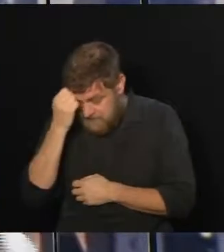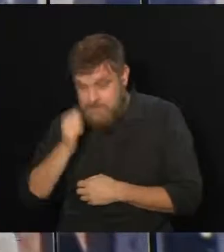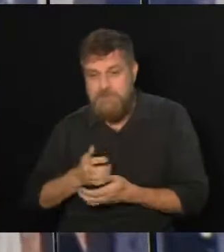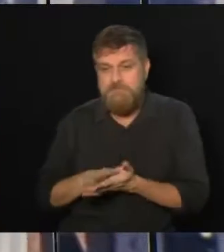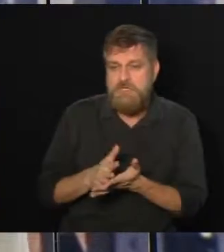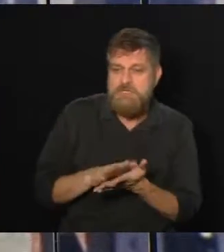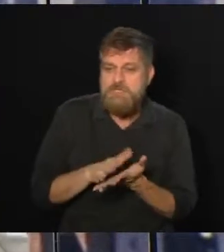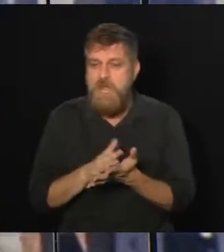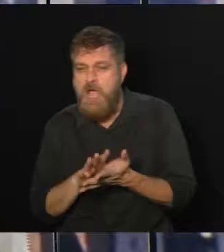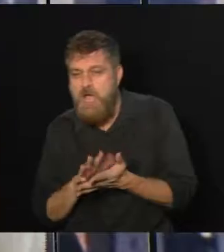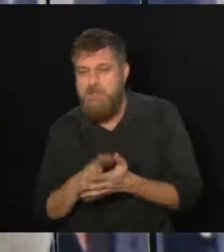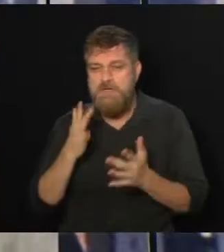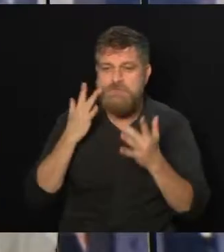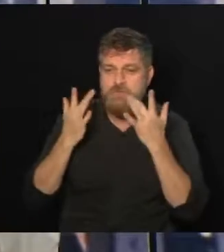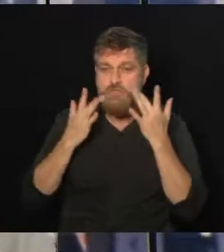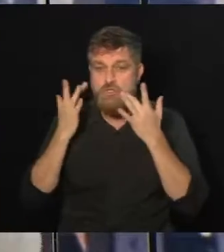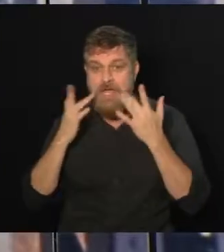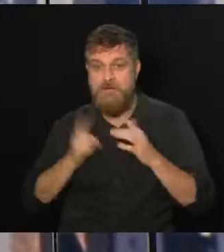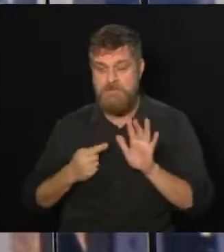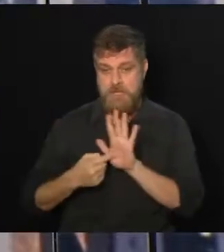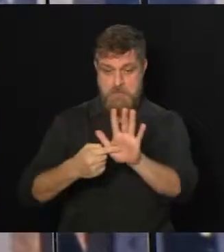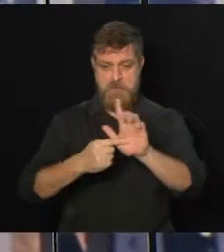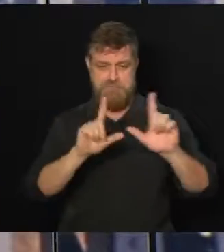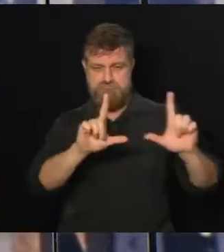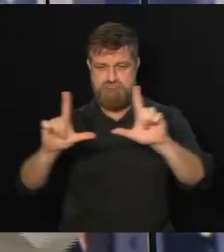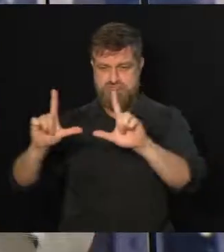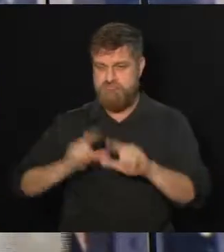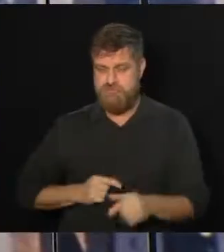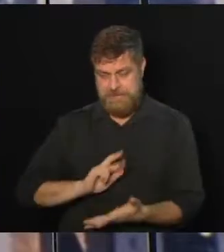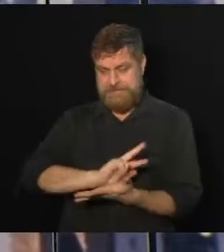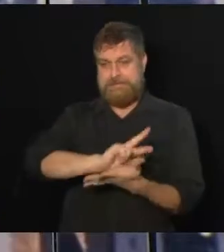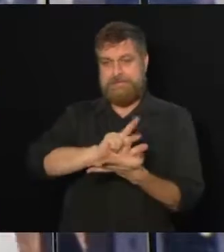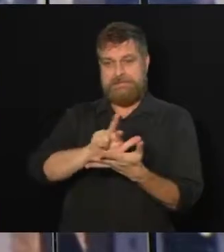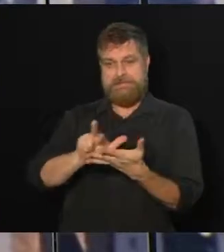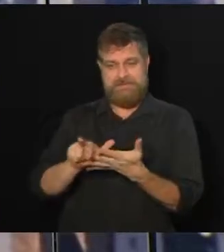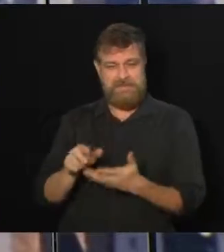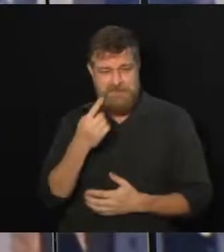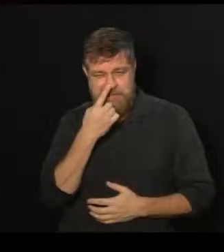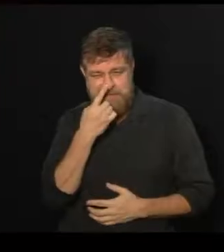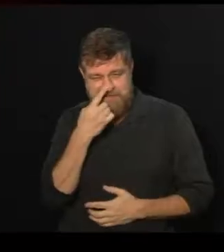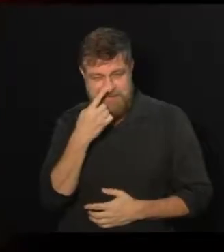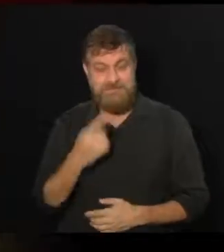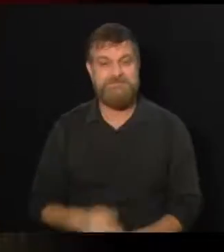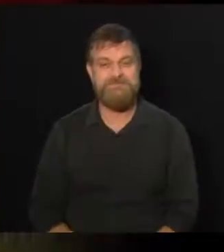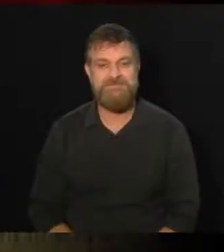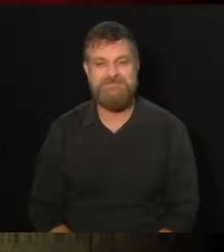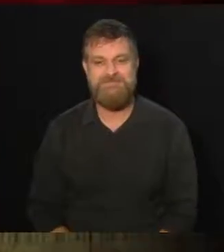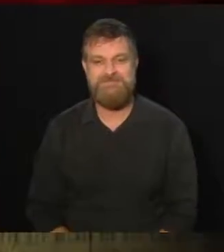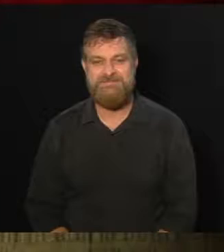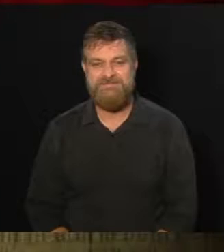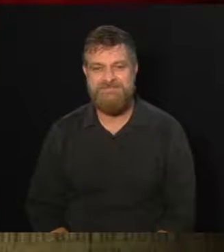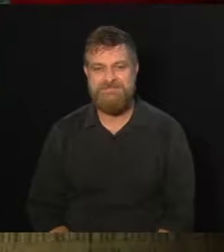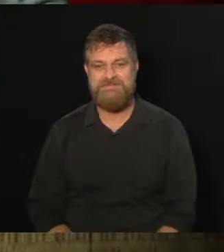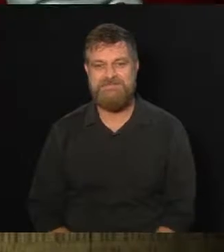samba, tem teatro, exposição, opção para todos os gostos. Confere aí.